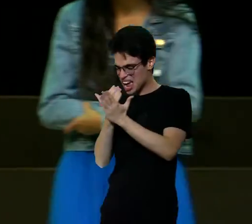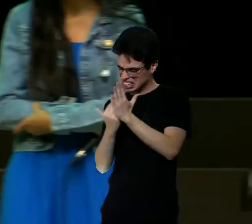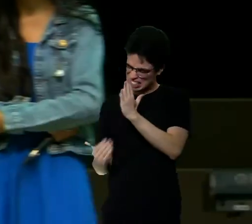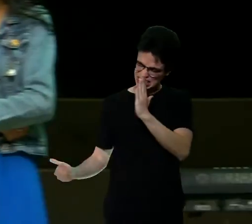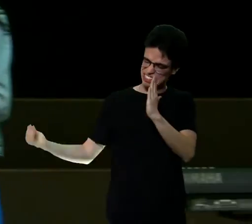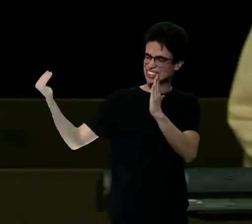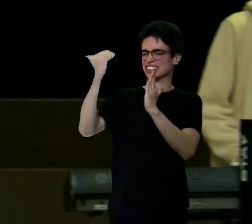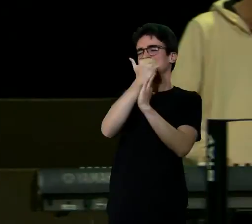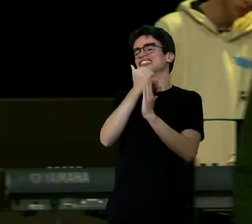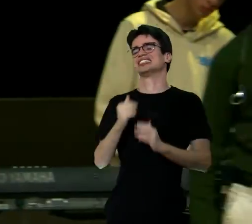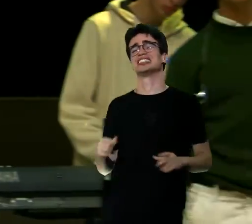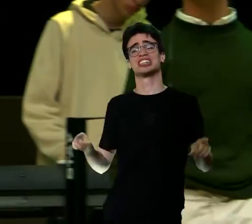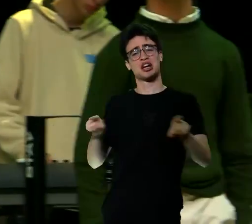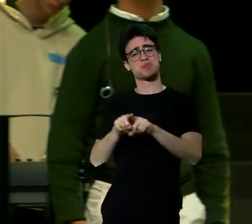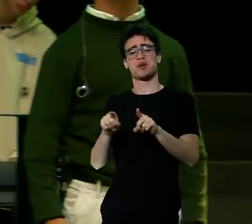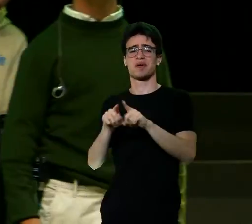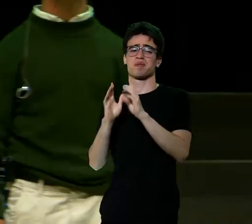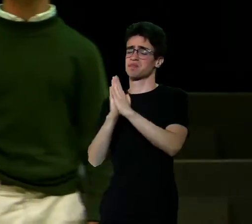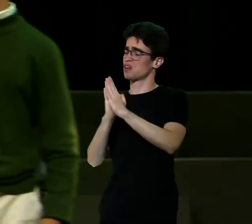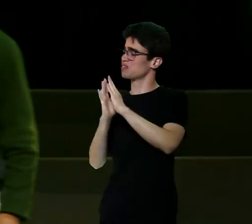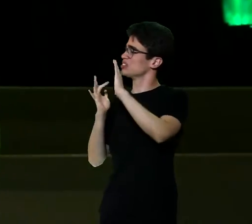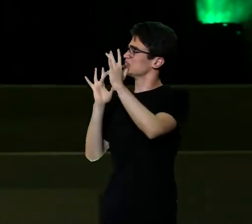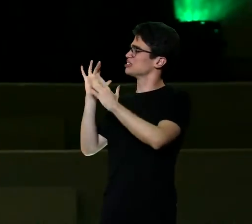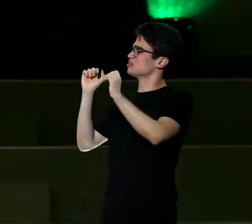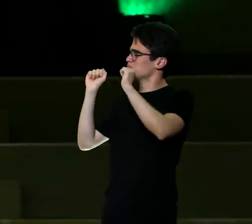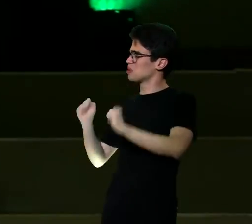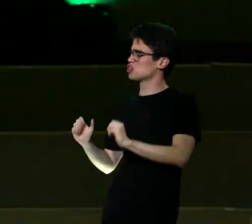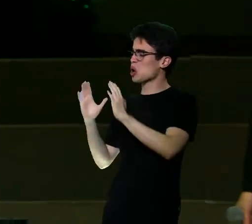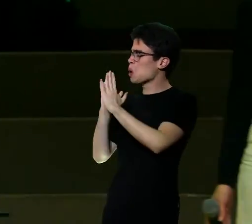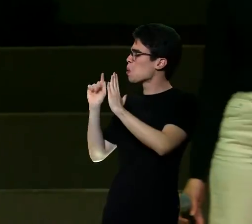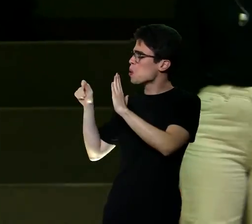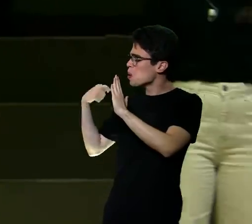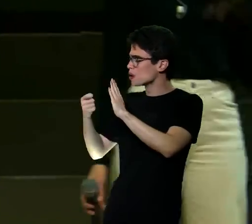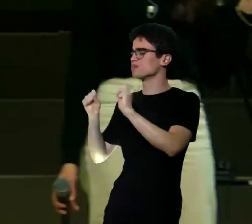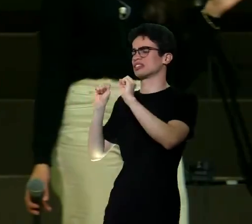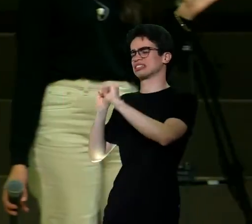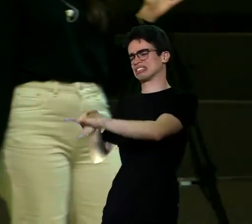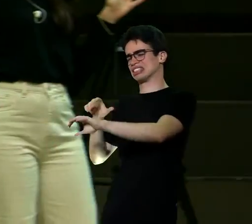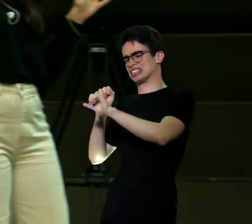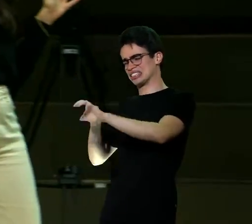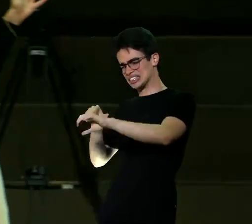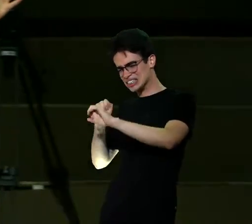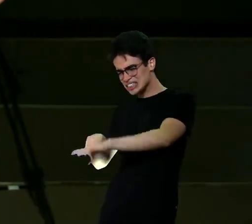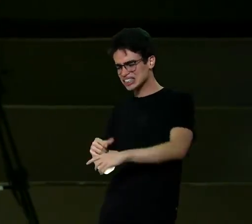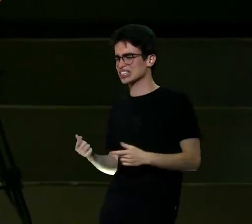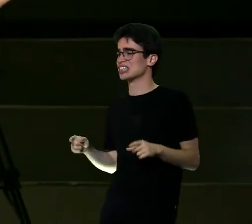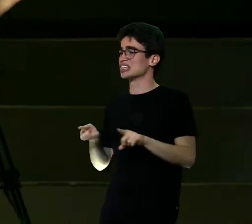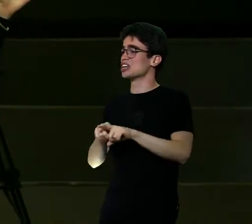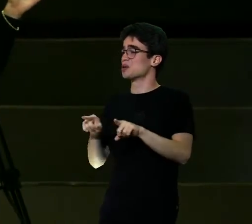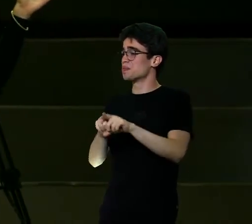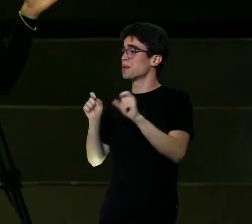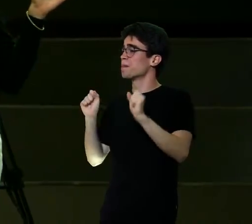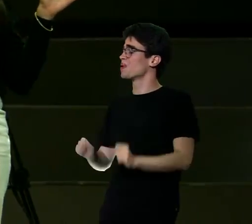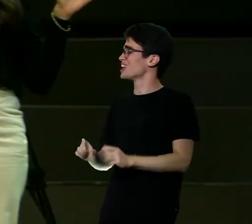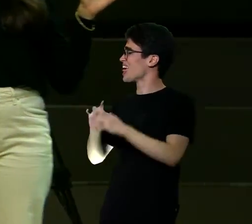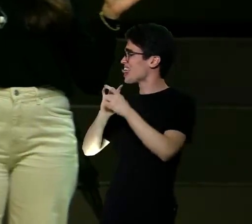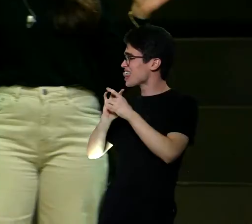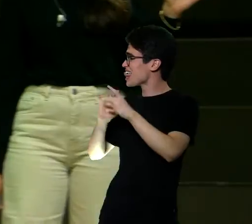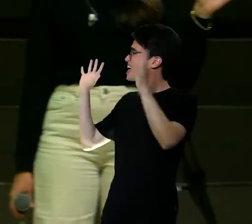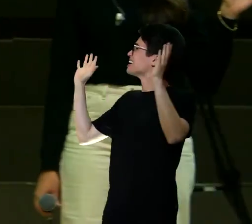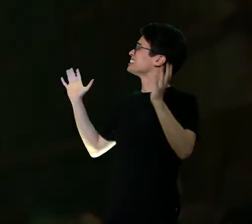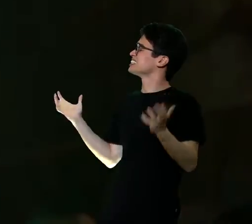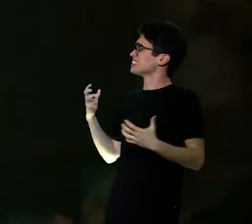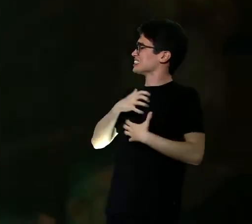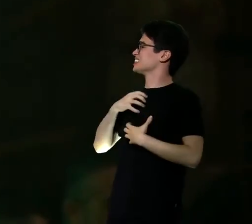para que o Senhor os ensine a orar, para que o Senhor os ajude a dar liberdade para o Senhor na vida deles também, Deus, e que todos os dias